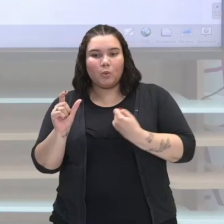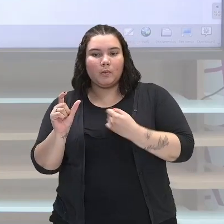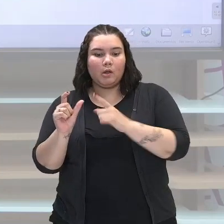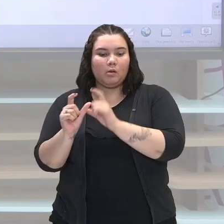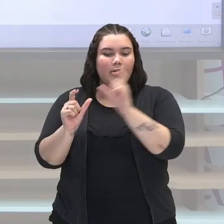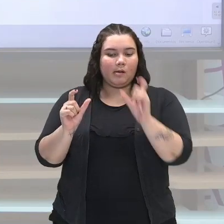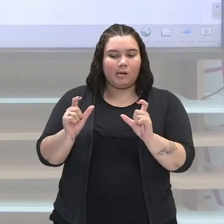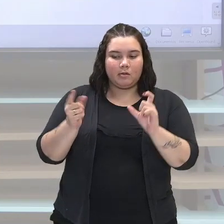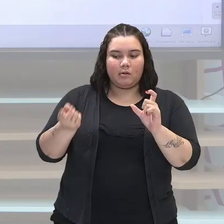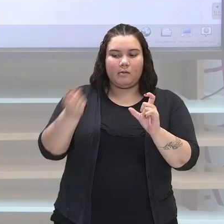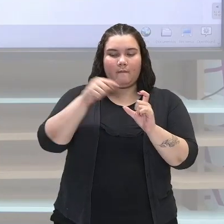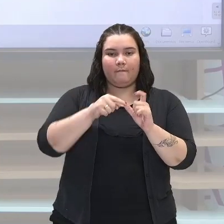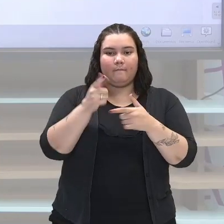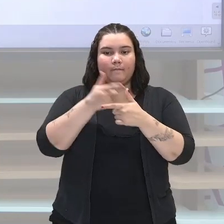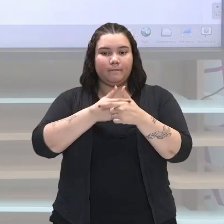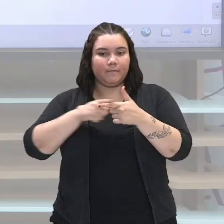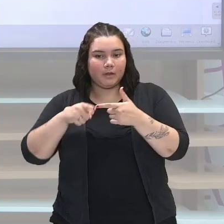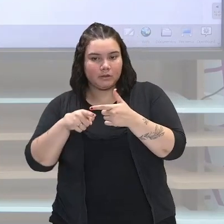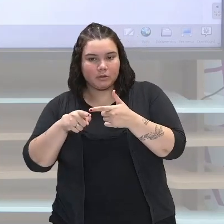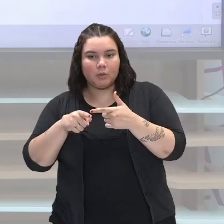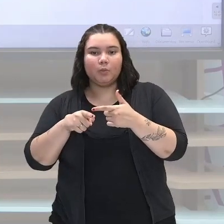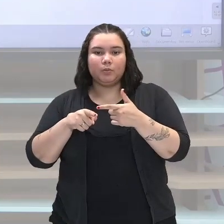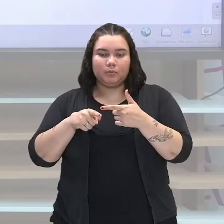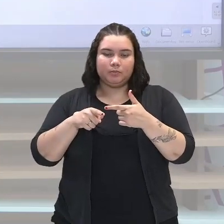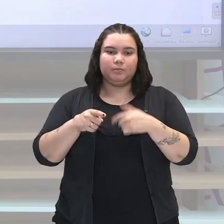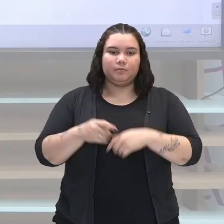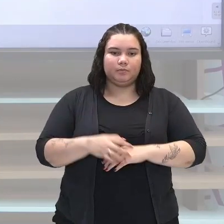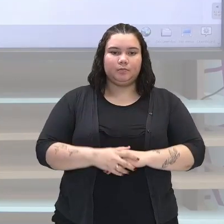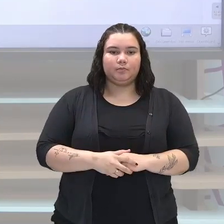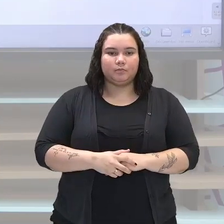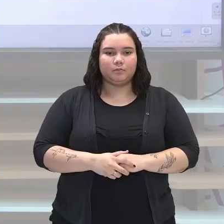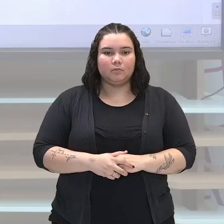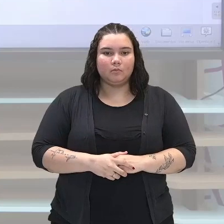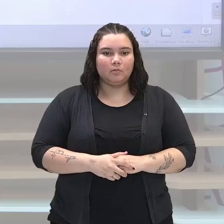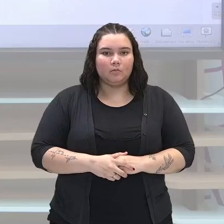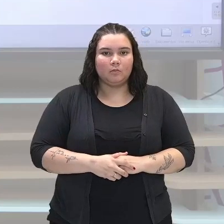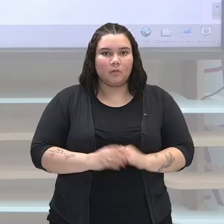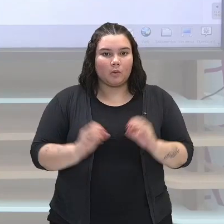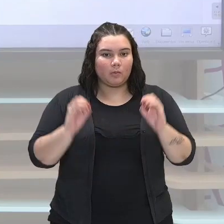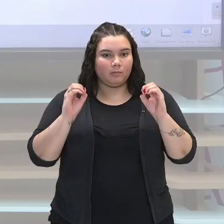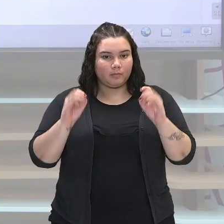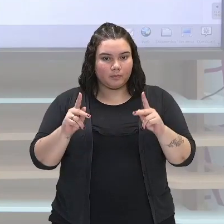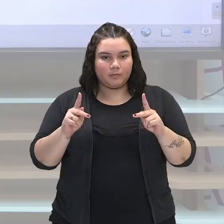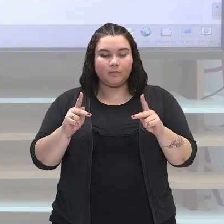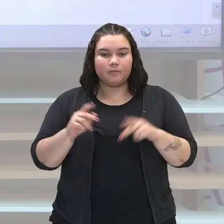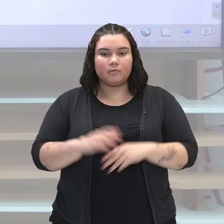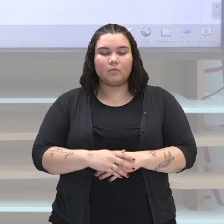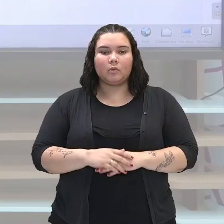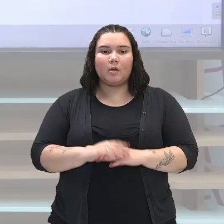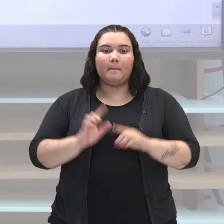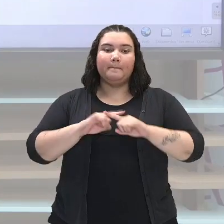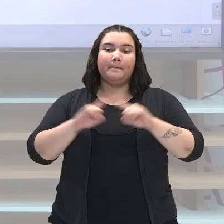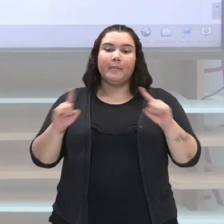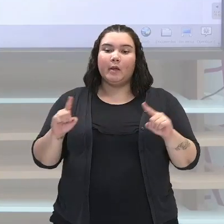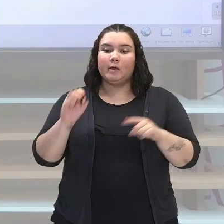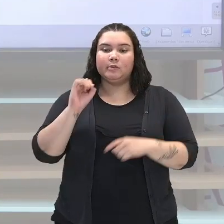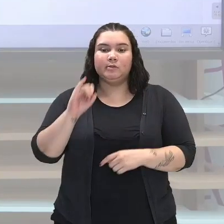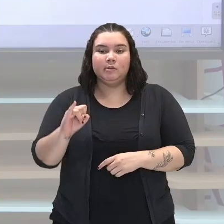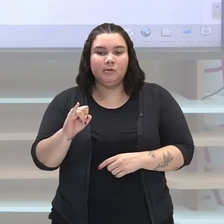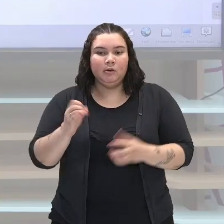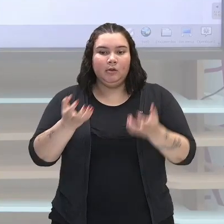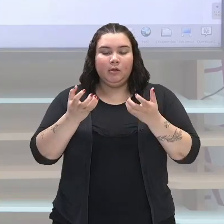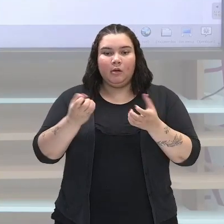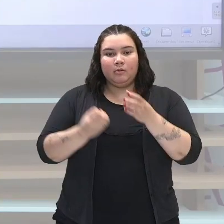termo anterior, tá? O termo que vem depois com o termo que vem antes, tá? Agora, se você quiser construir